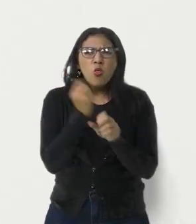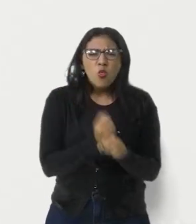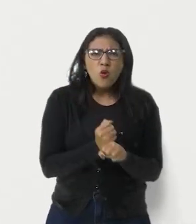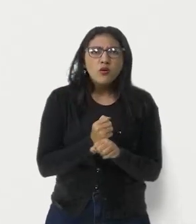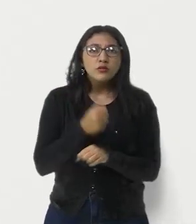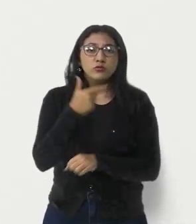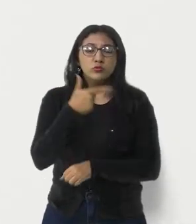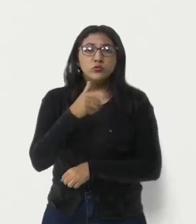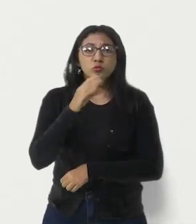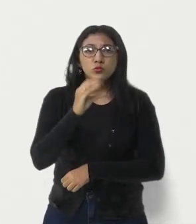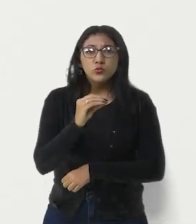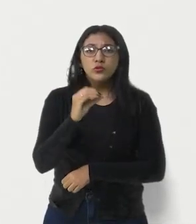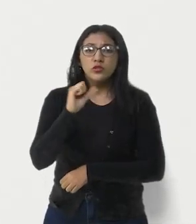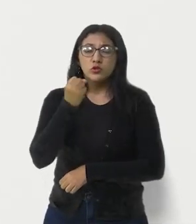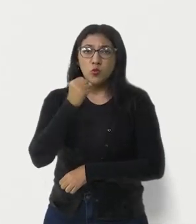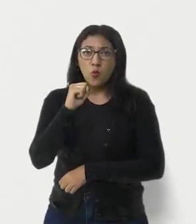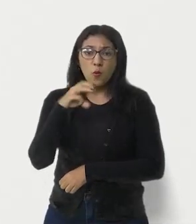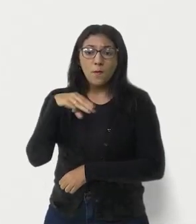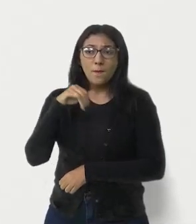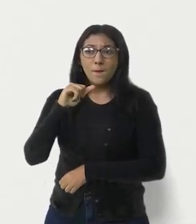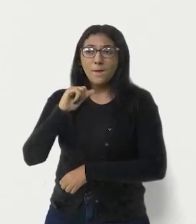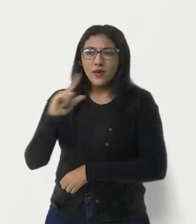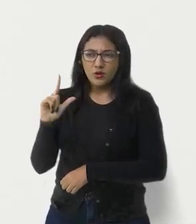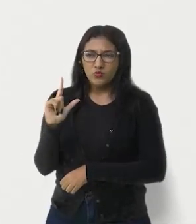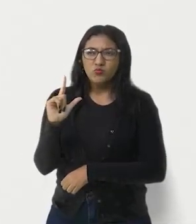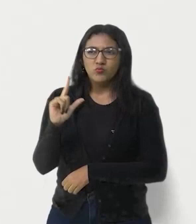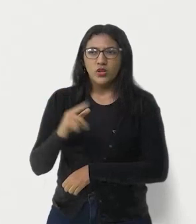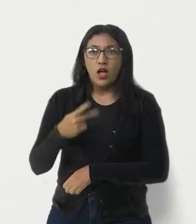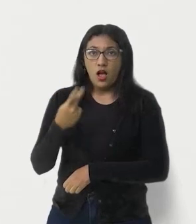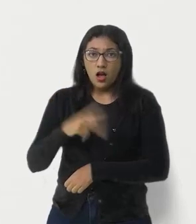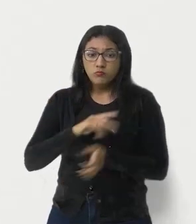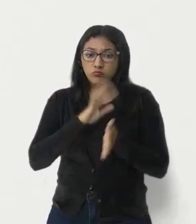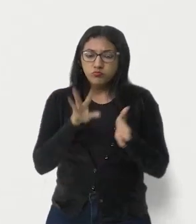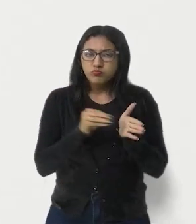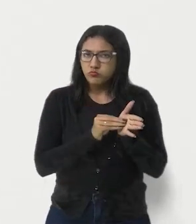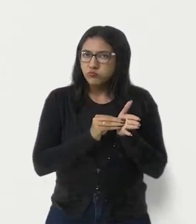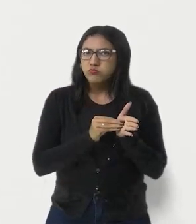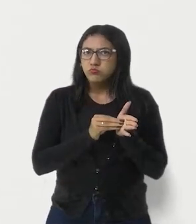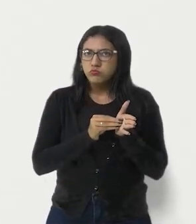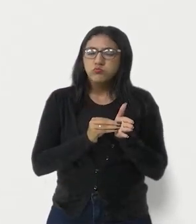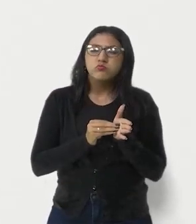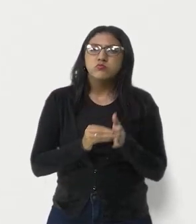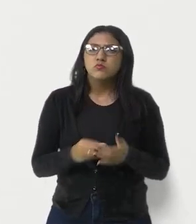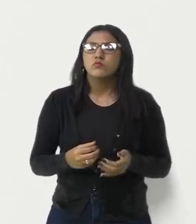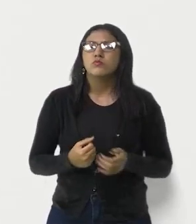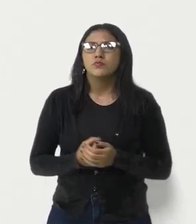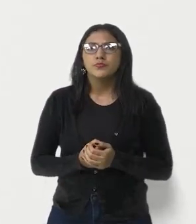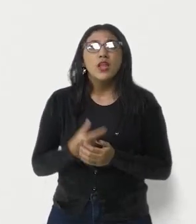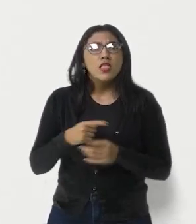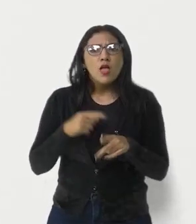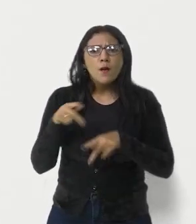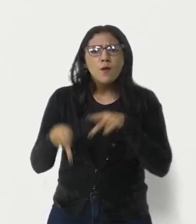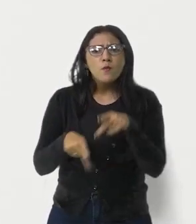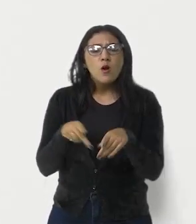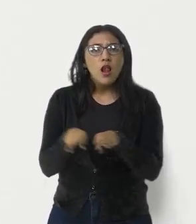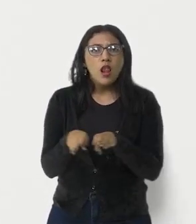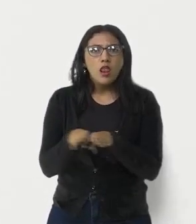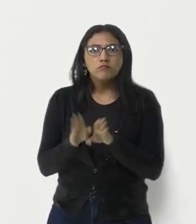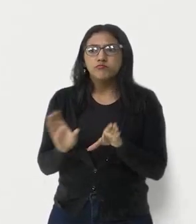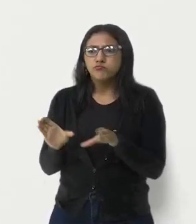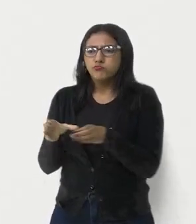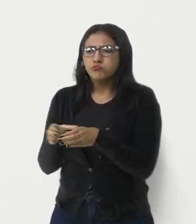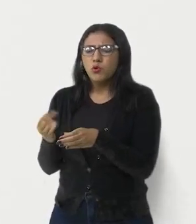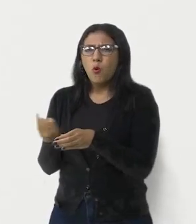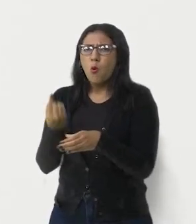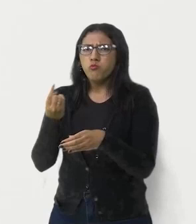aproximadamente 208 mil indivíduos. Então, essas populações podem ser também aquelas que vivem isoladas, então